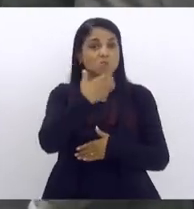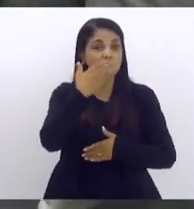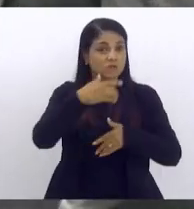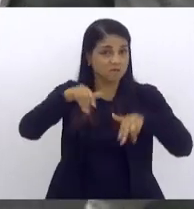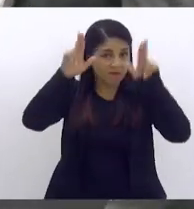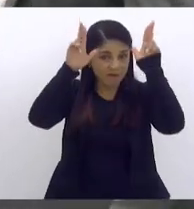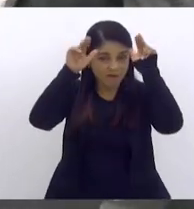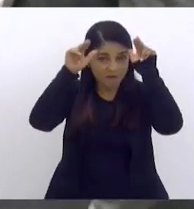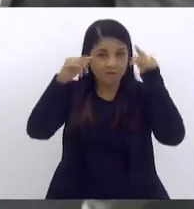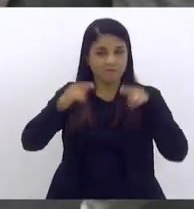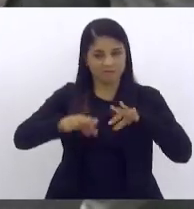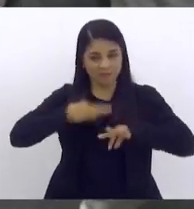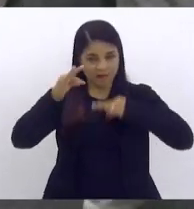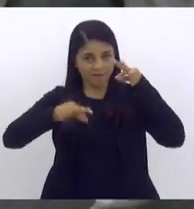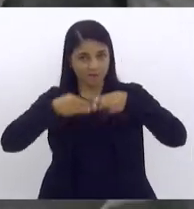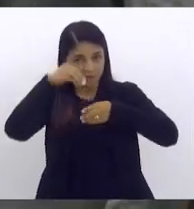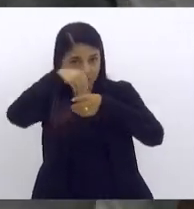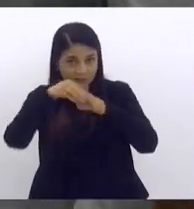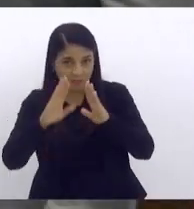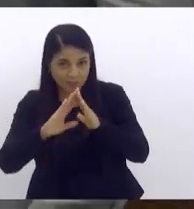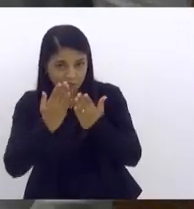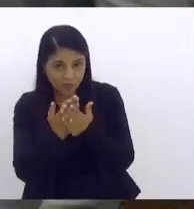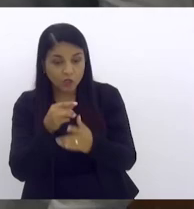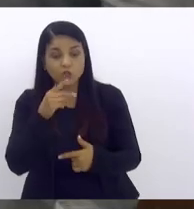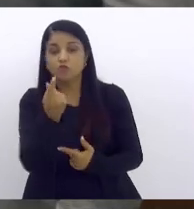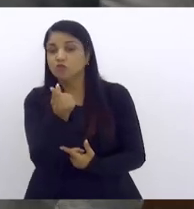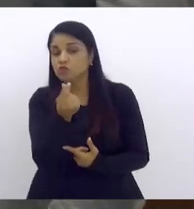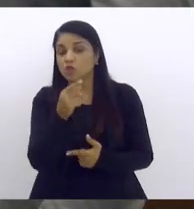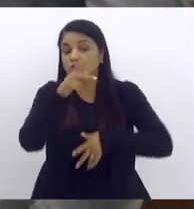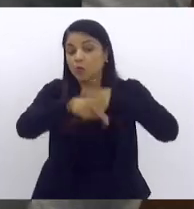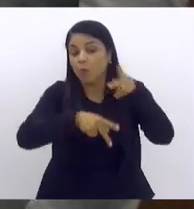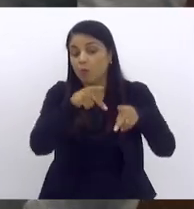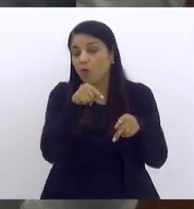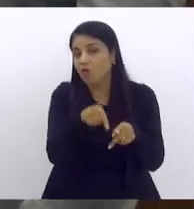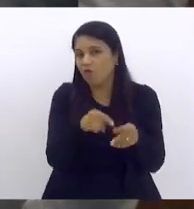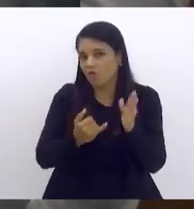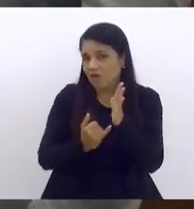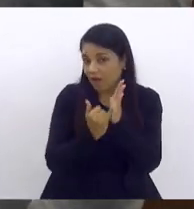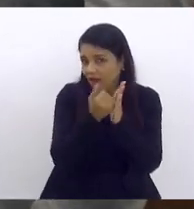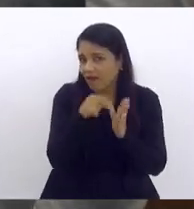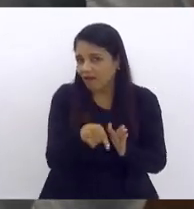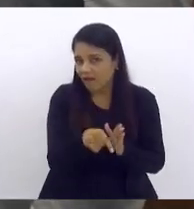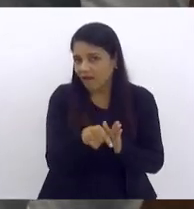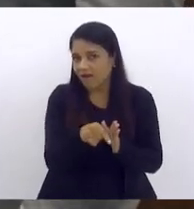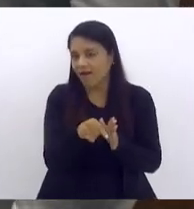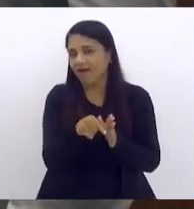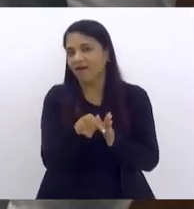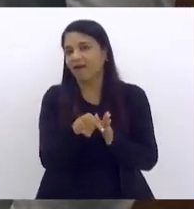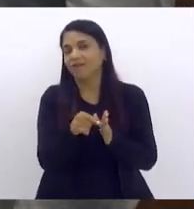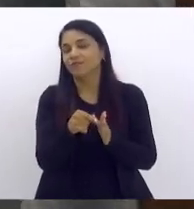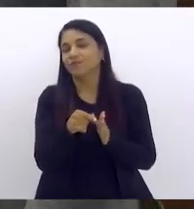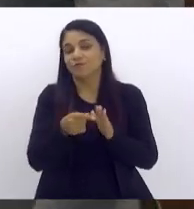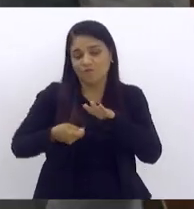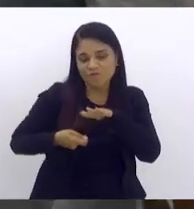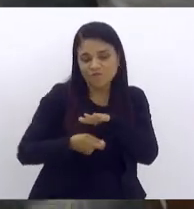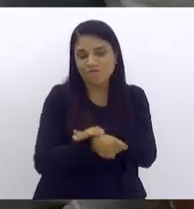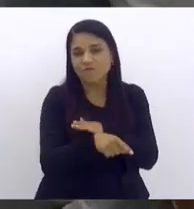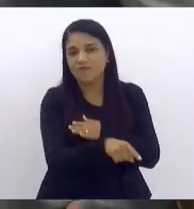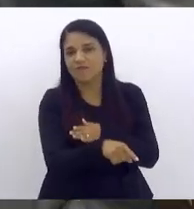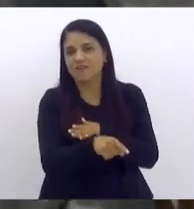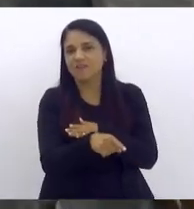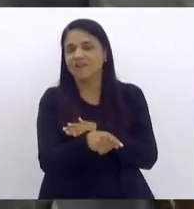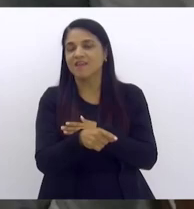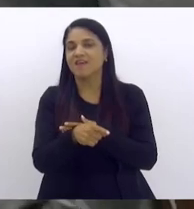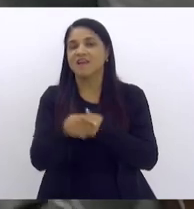aquilo que tem sido feito com dinheiro do povo, do contribuinte do Rio de Janeiro, por exemplo, no financiamento de campanhas